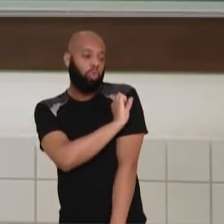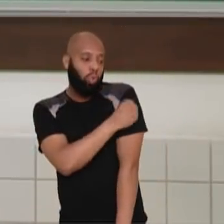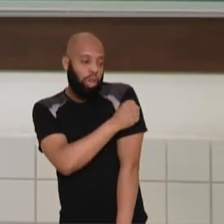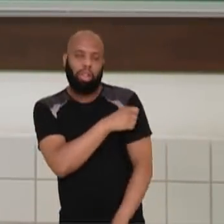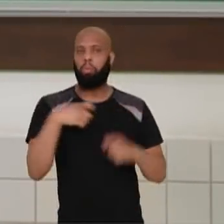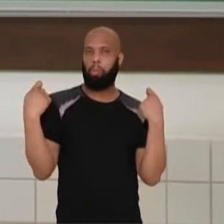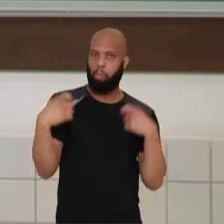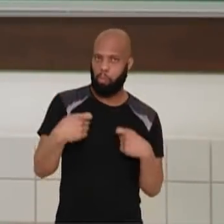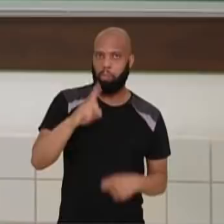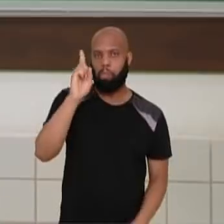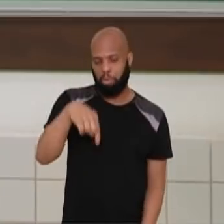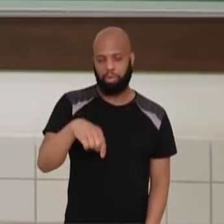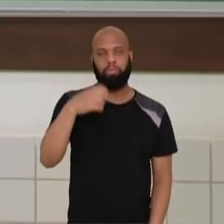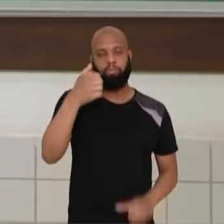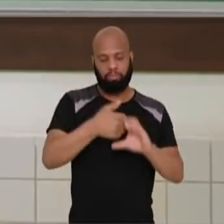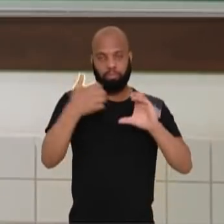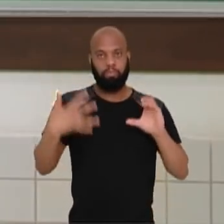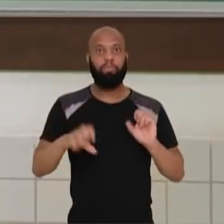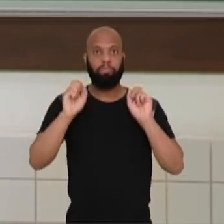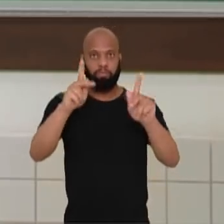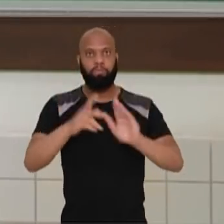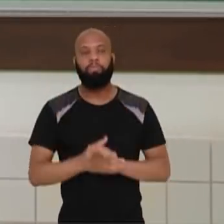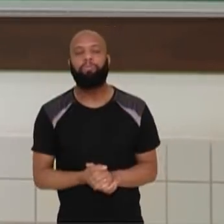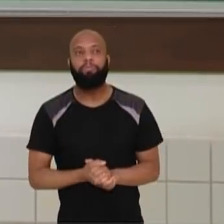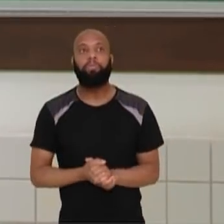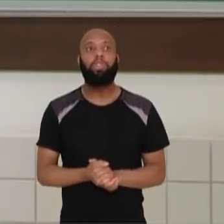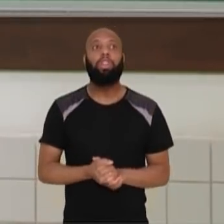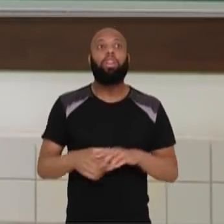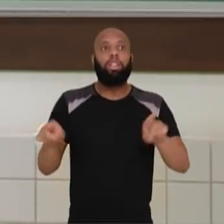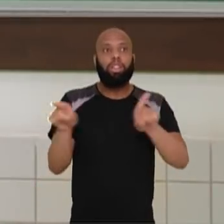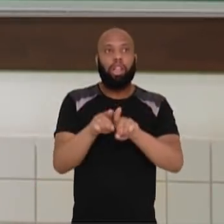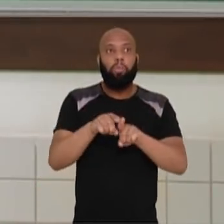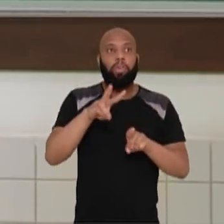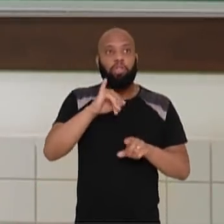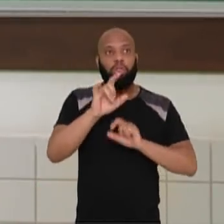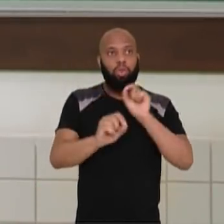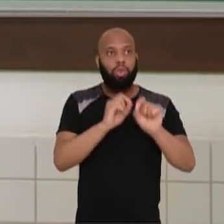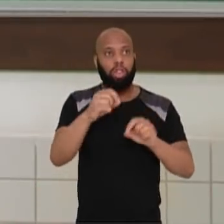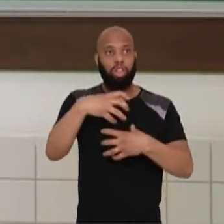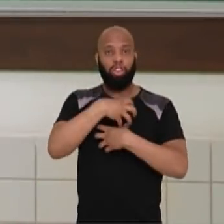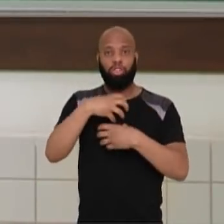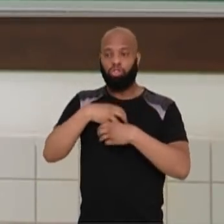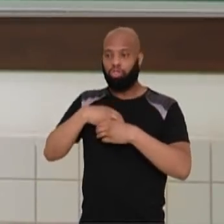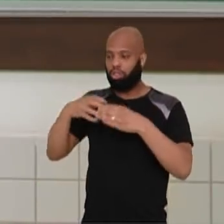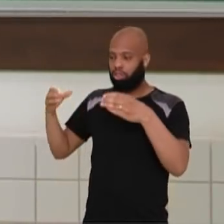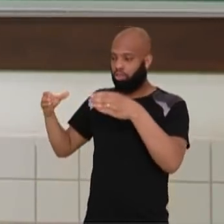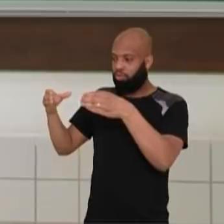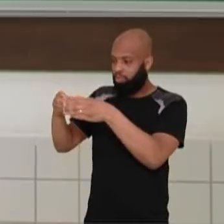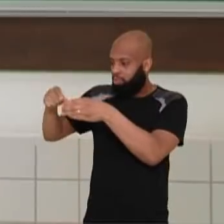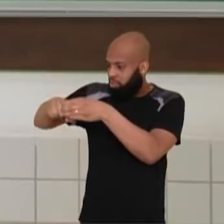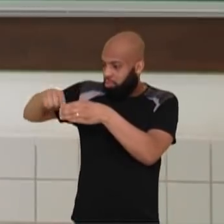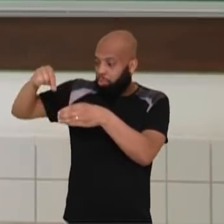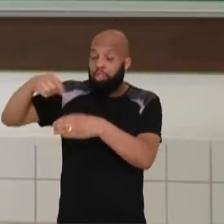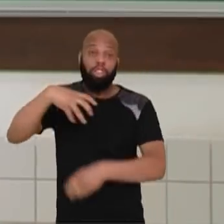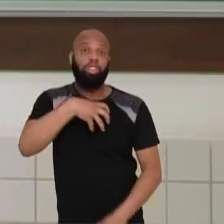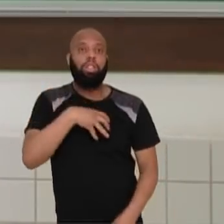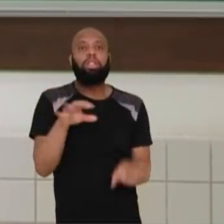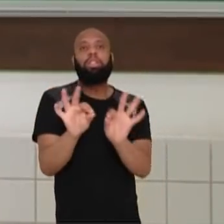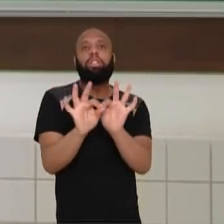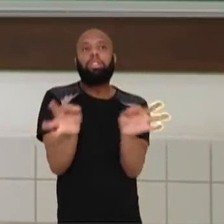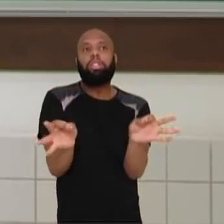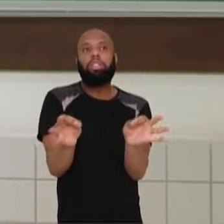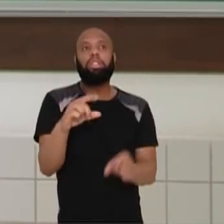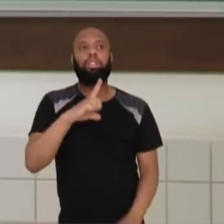é ser do 8º ano, ok? Ele vai fazer uma amostra casual simples